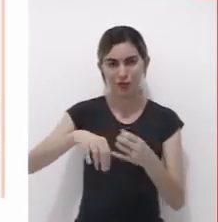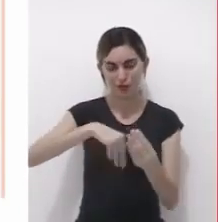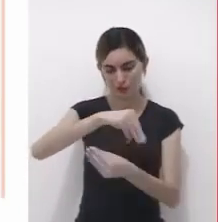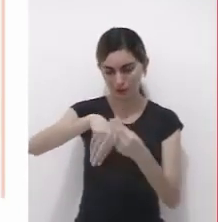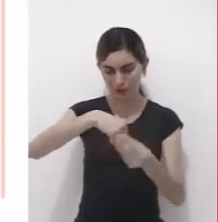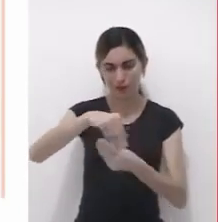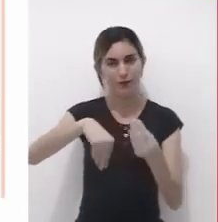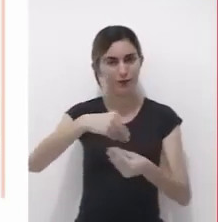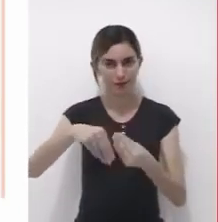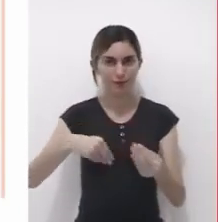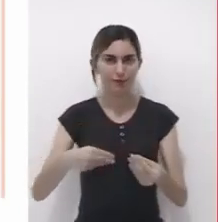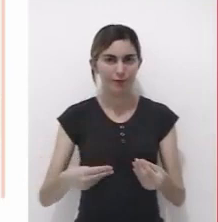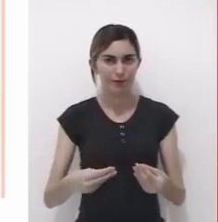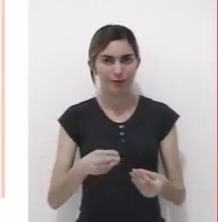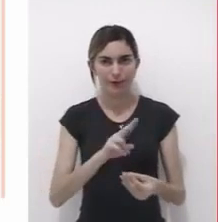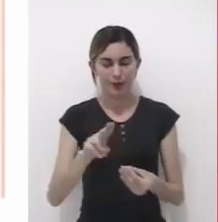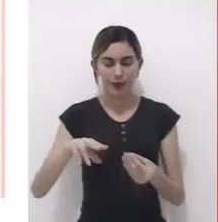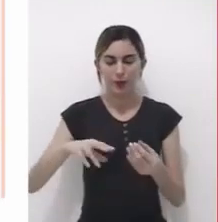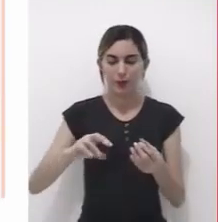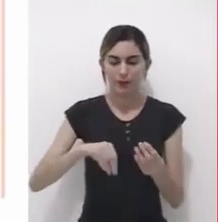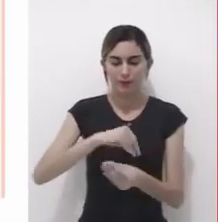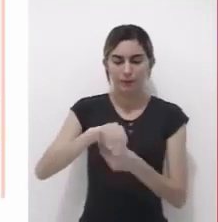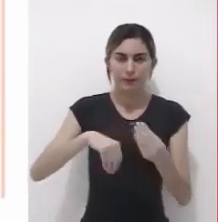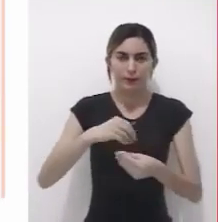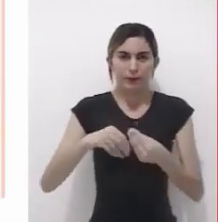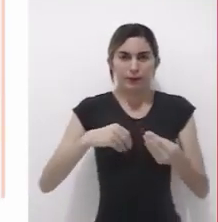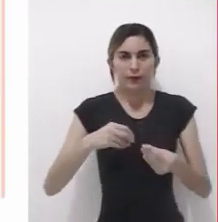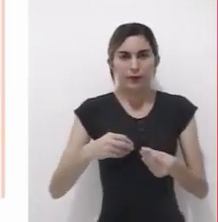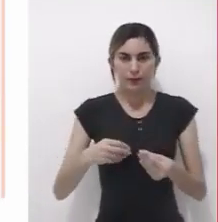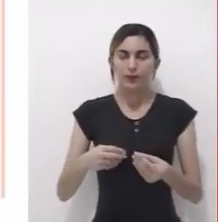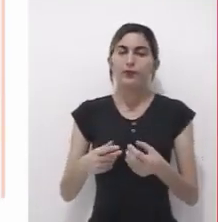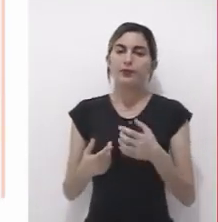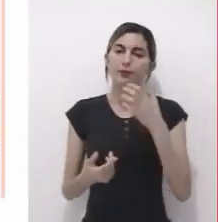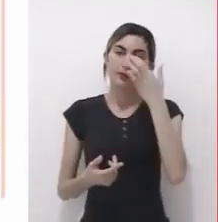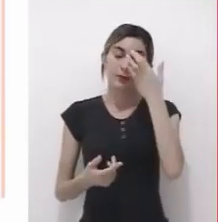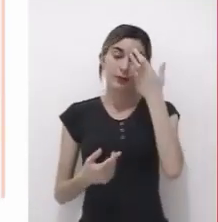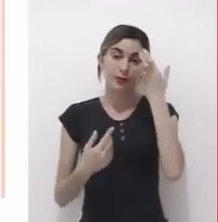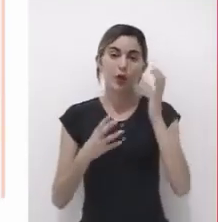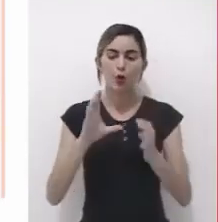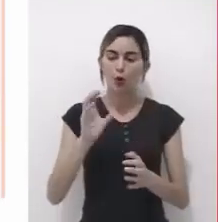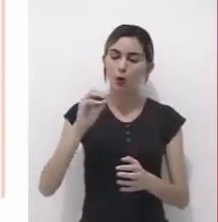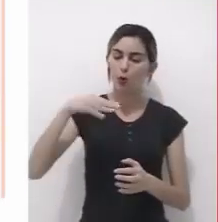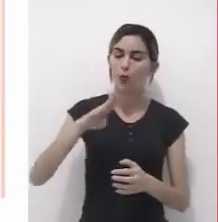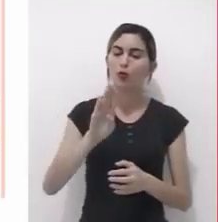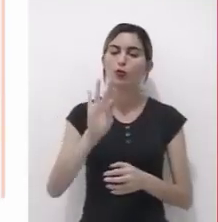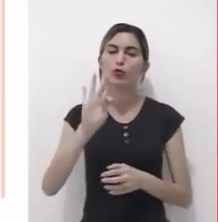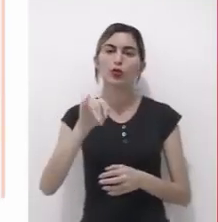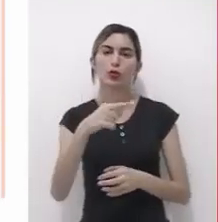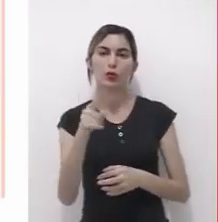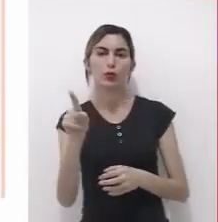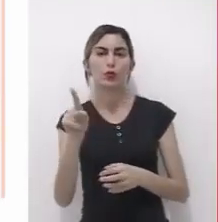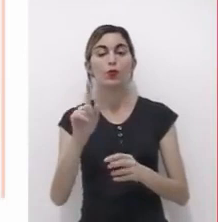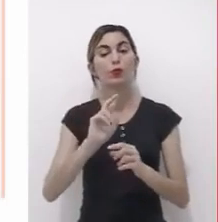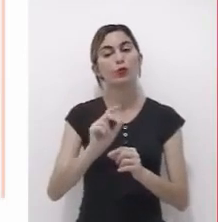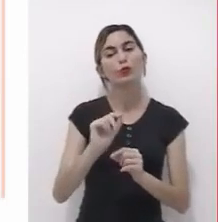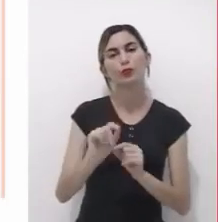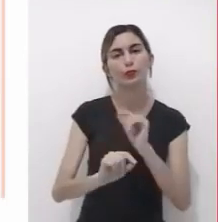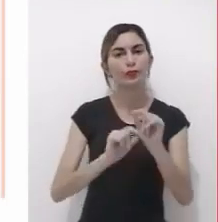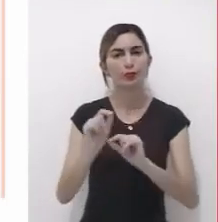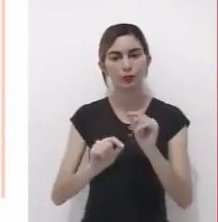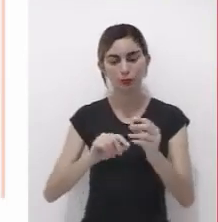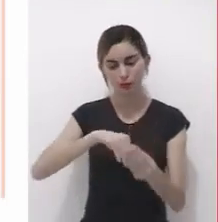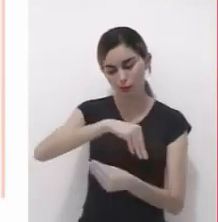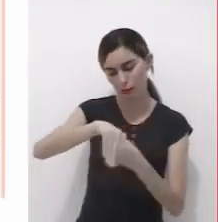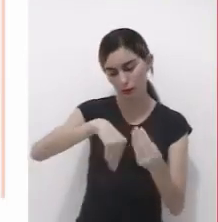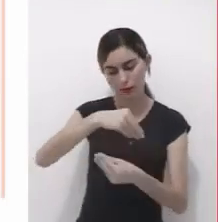nessa reação, né, que a gente chama de reação de combustão, a combustão, na realidade, ela é